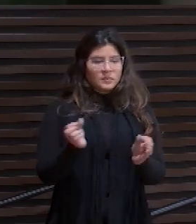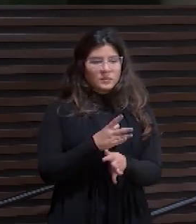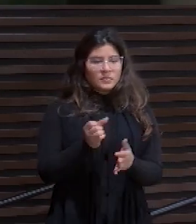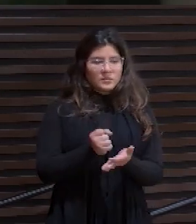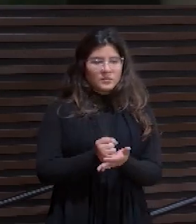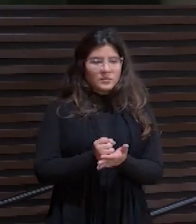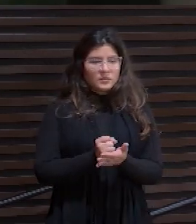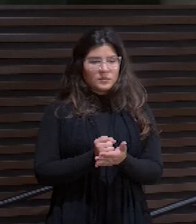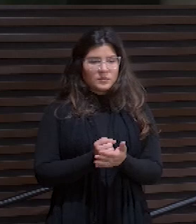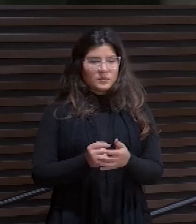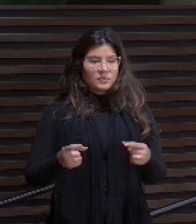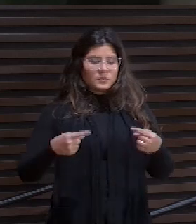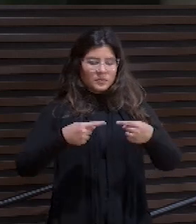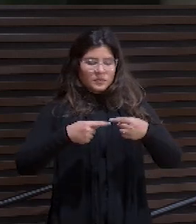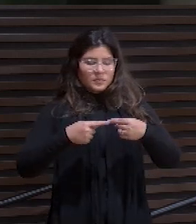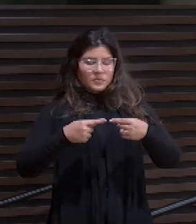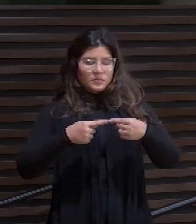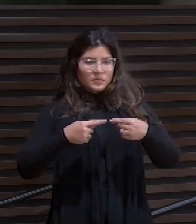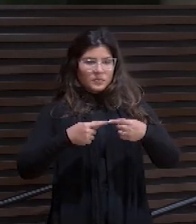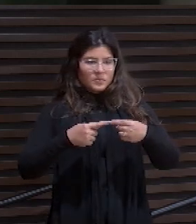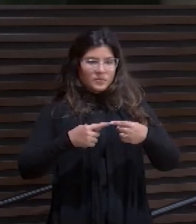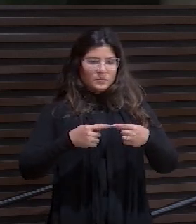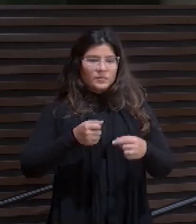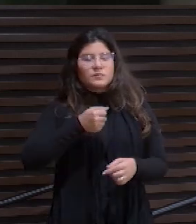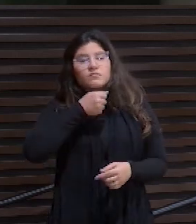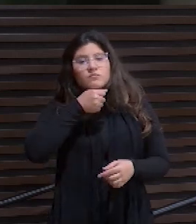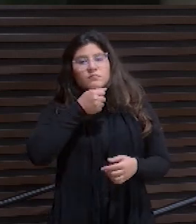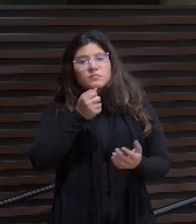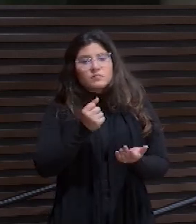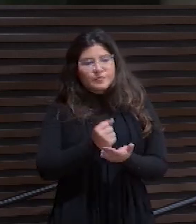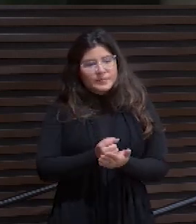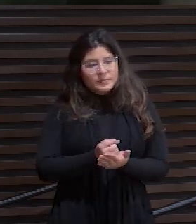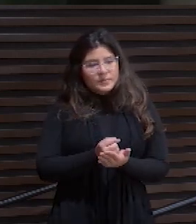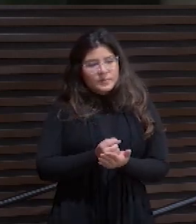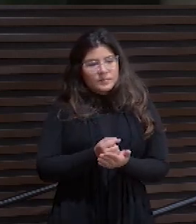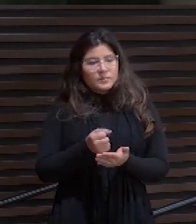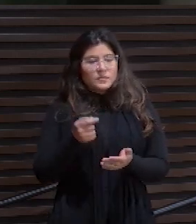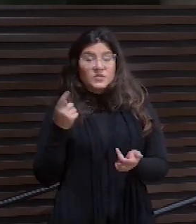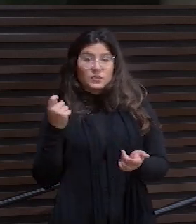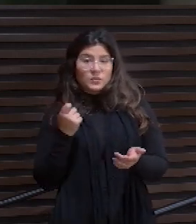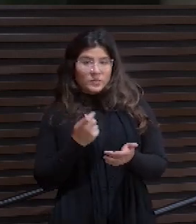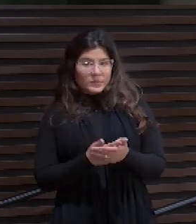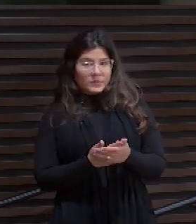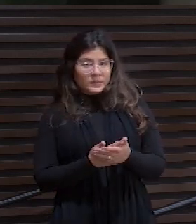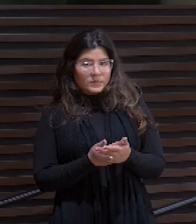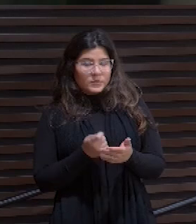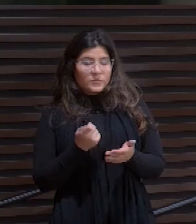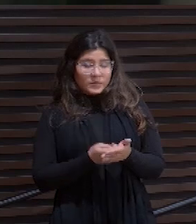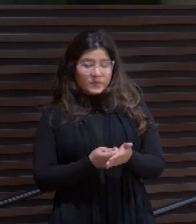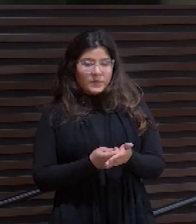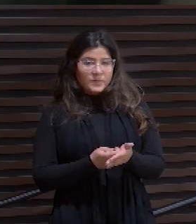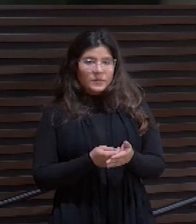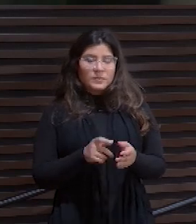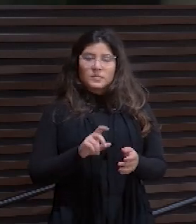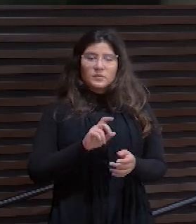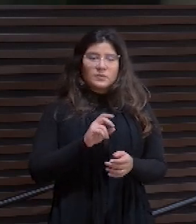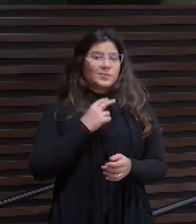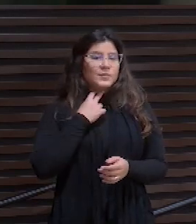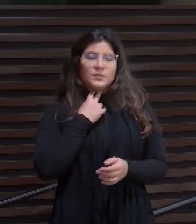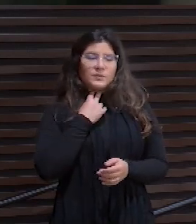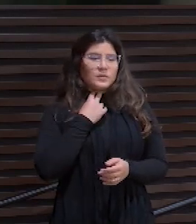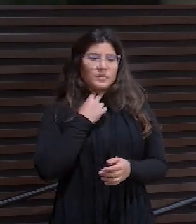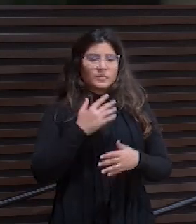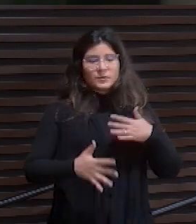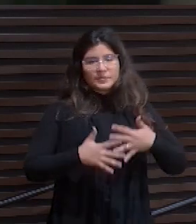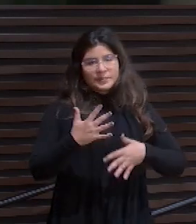com o Antigo, como o seu cumprimento, aquilo que apontava para Cristo, nós não podemos, meus irmãos, confundir as